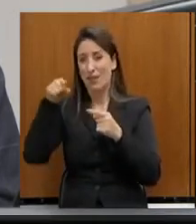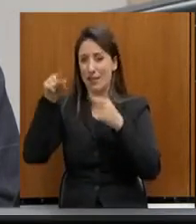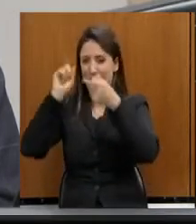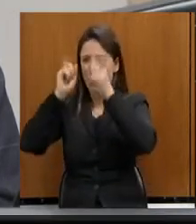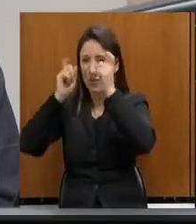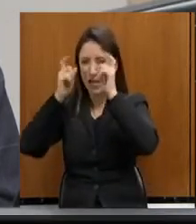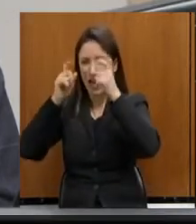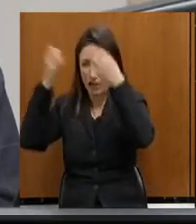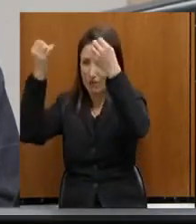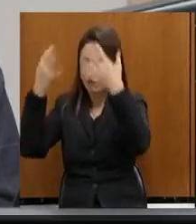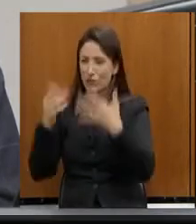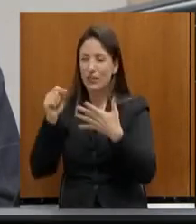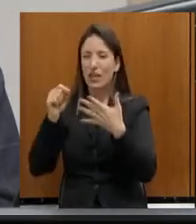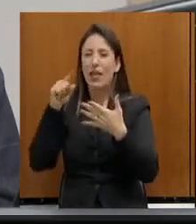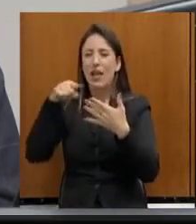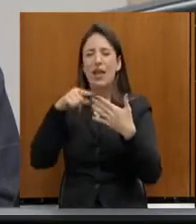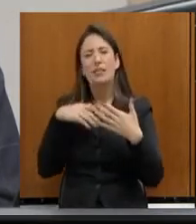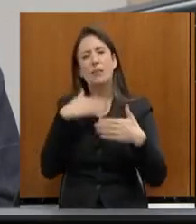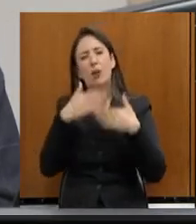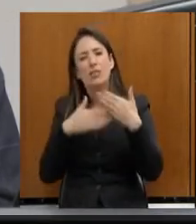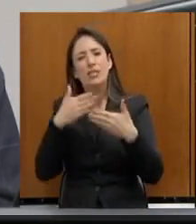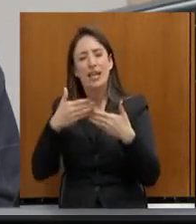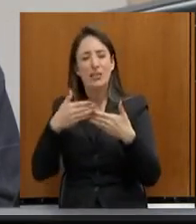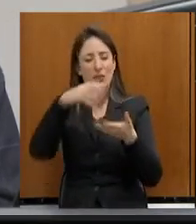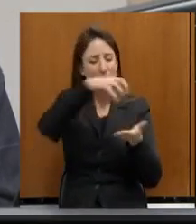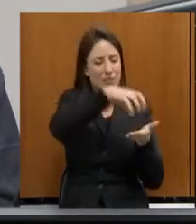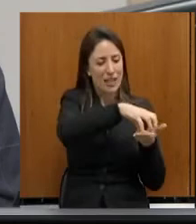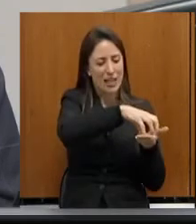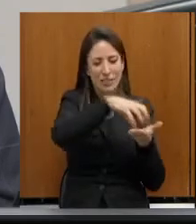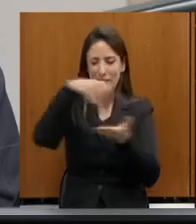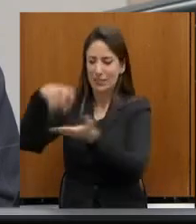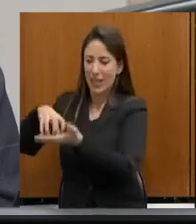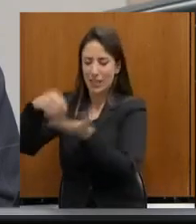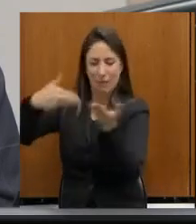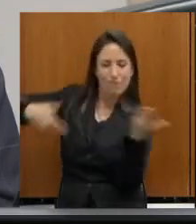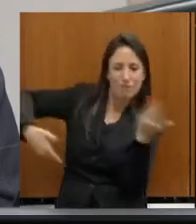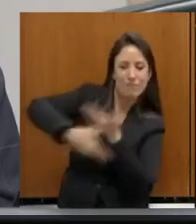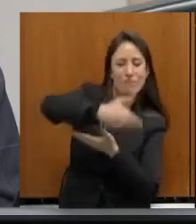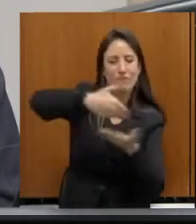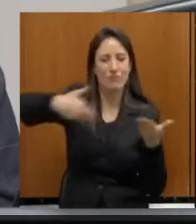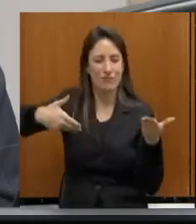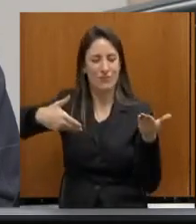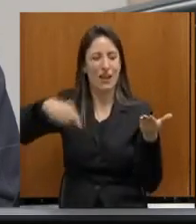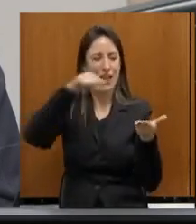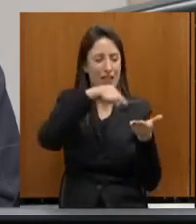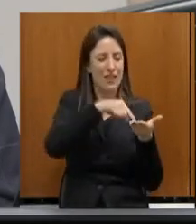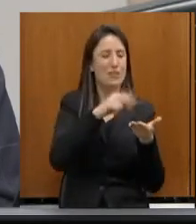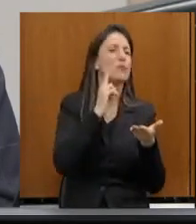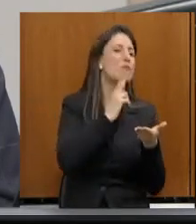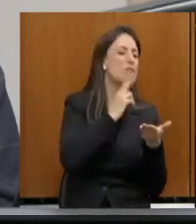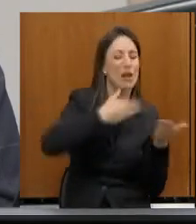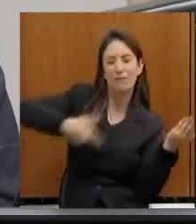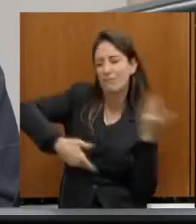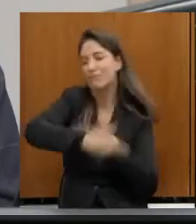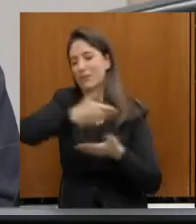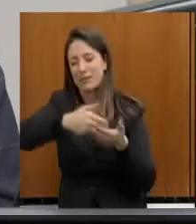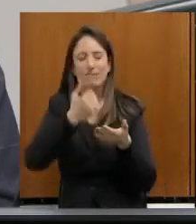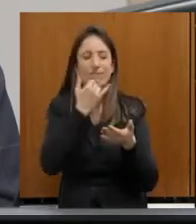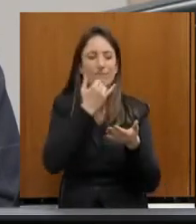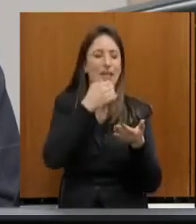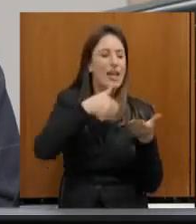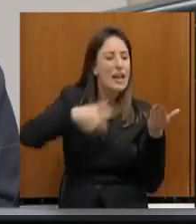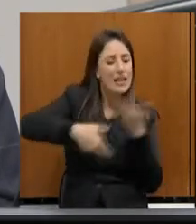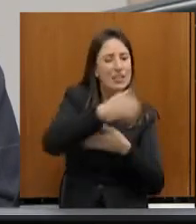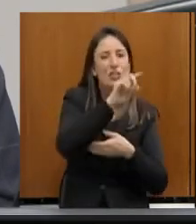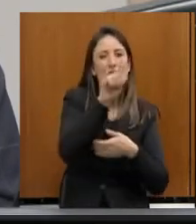a ao processo de transferência da sede da Super Regional Zona da Mata para a Cidade Juiz de Fora eu quero